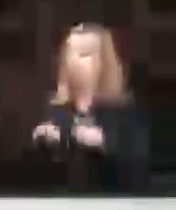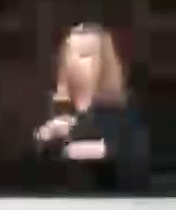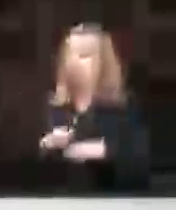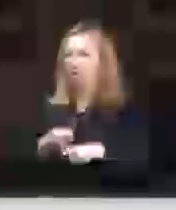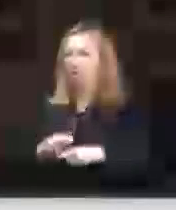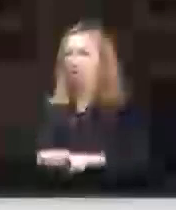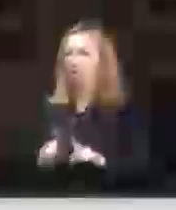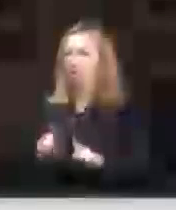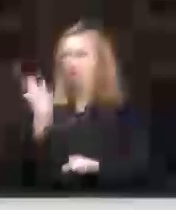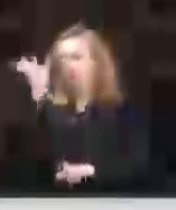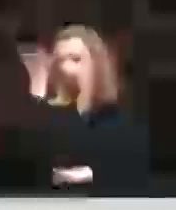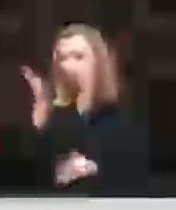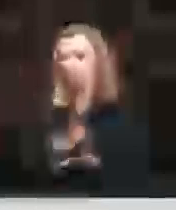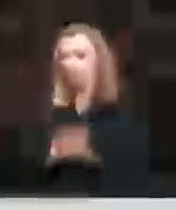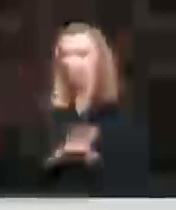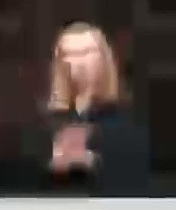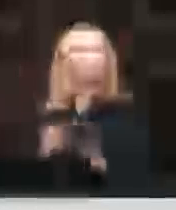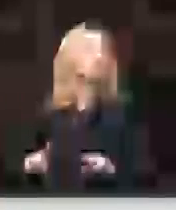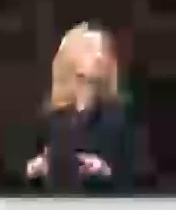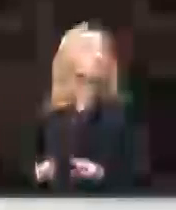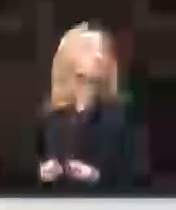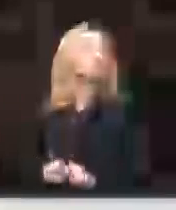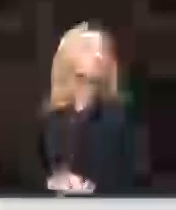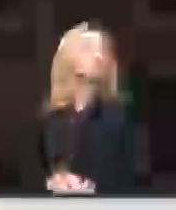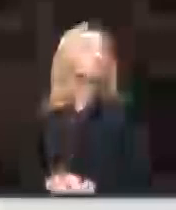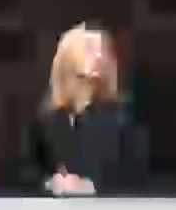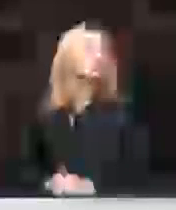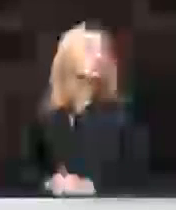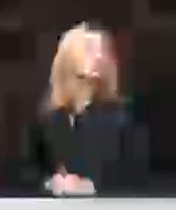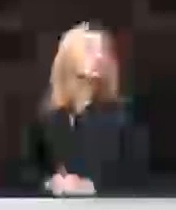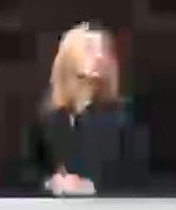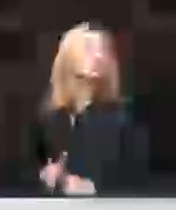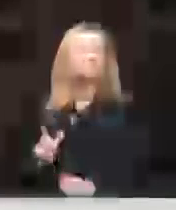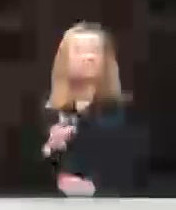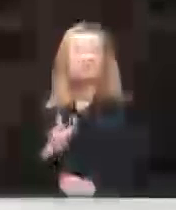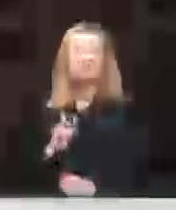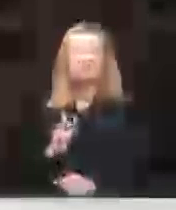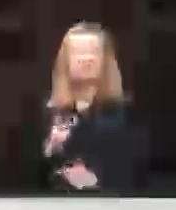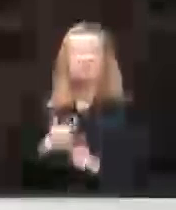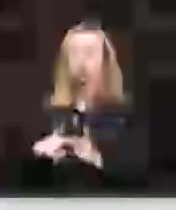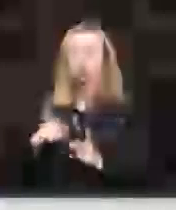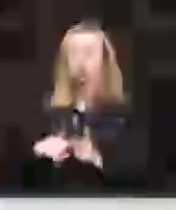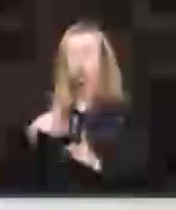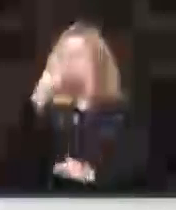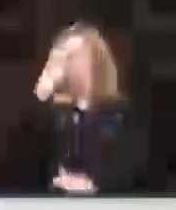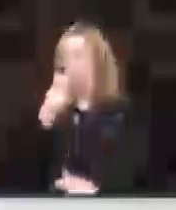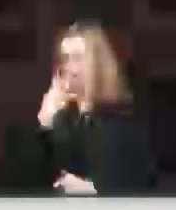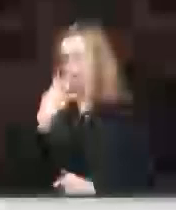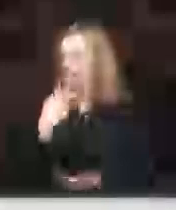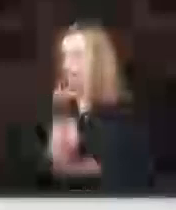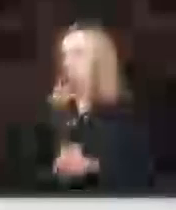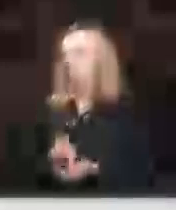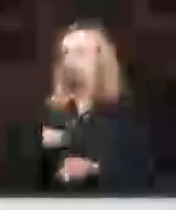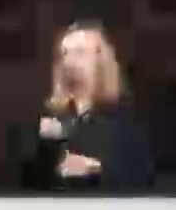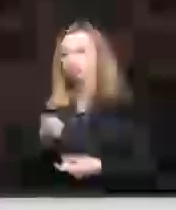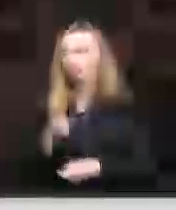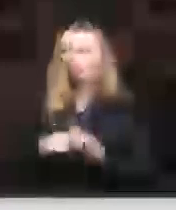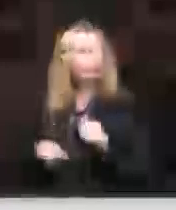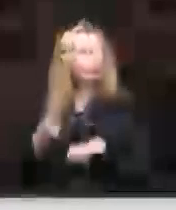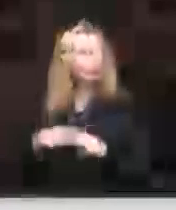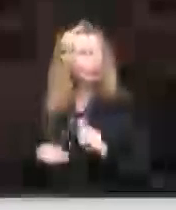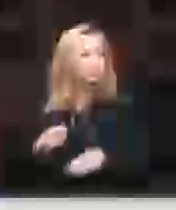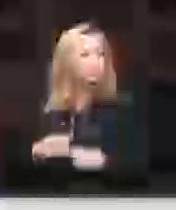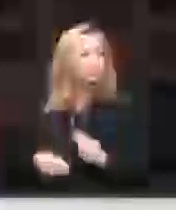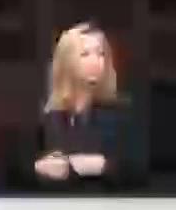Então, ainda há algo trágico. O orçamento não é impositivo,